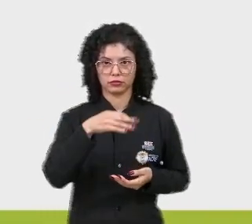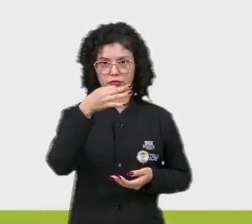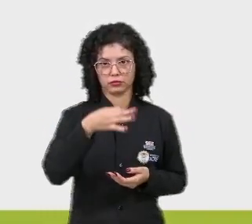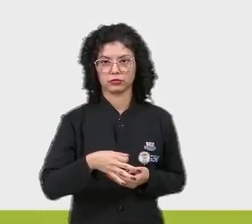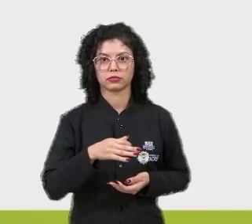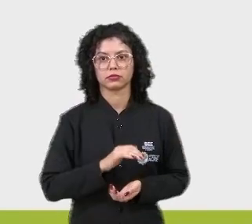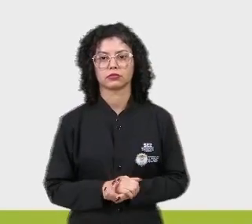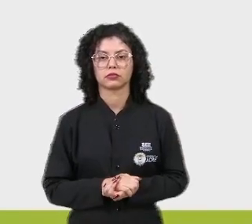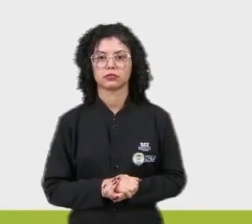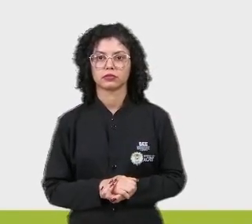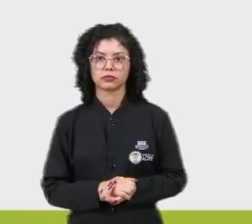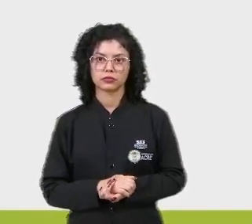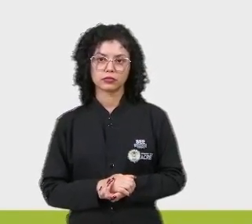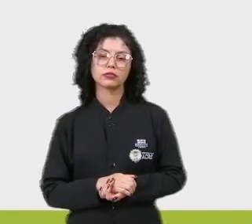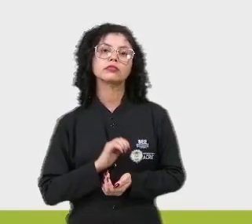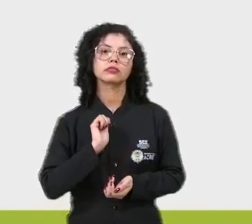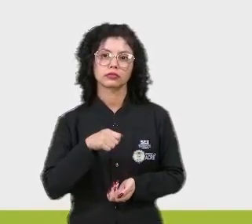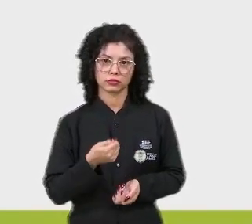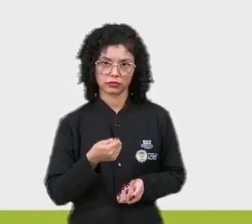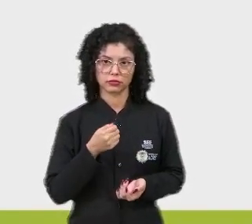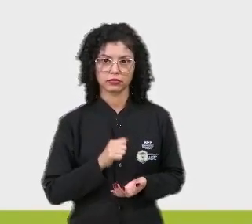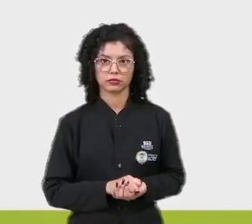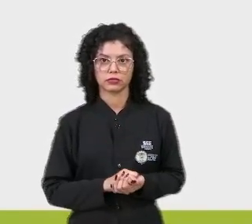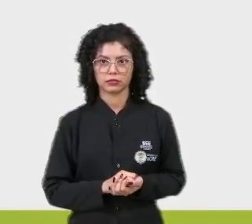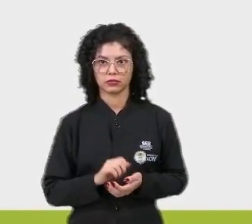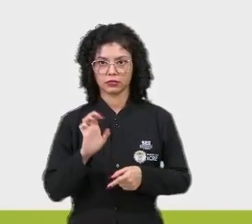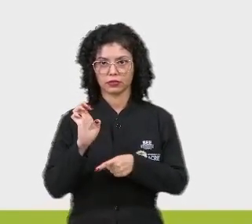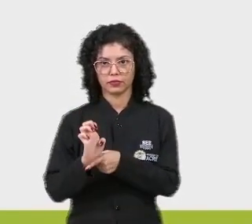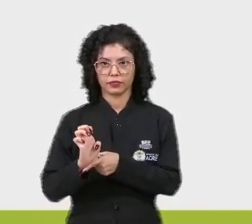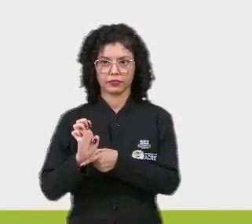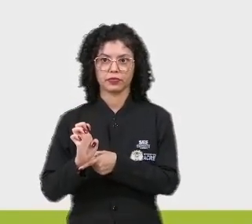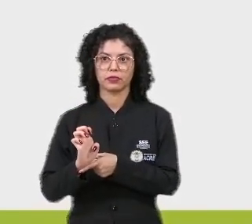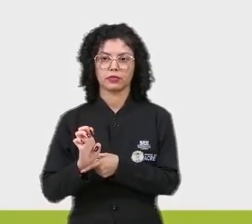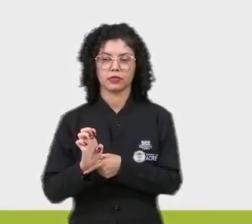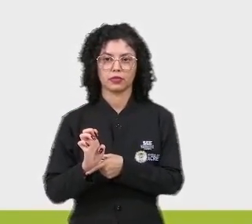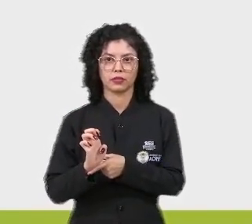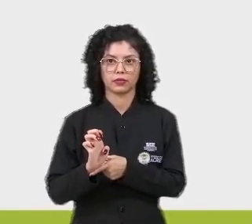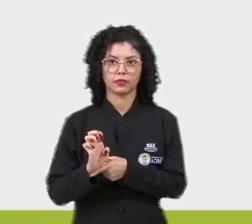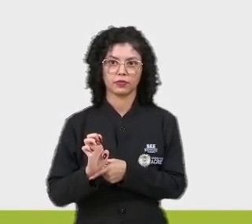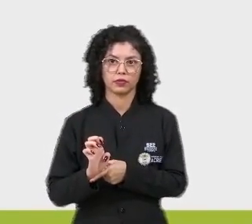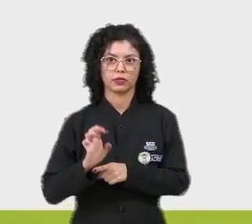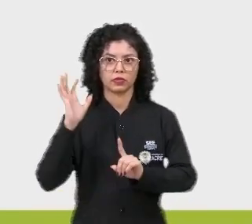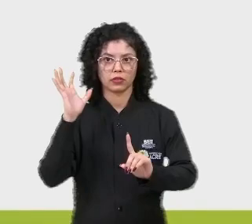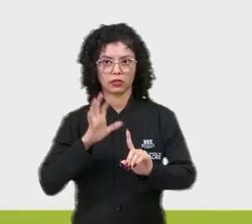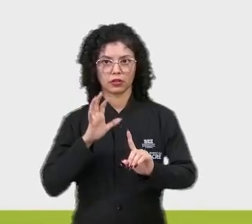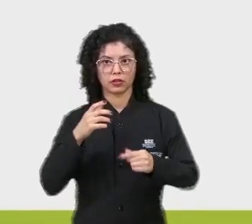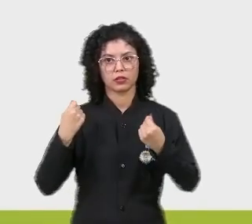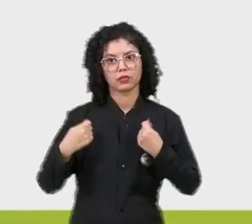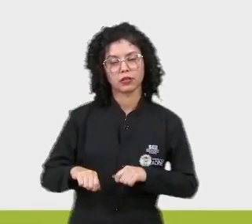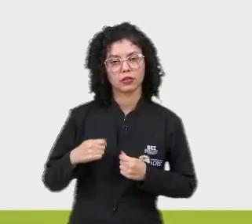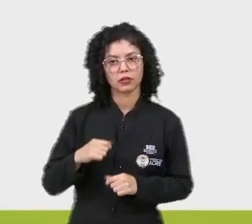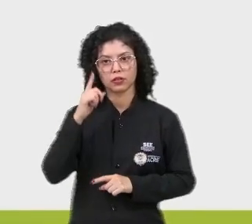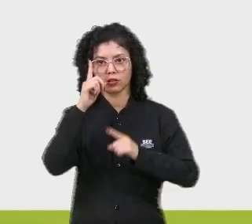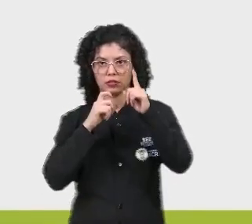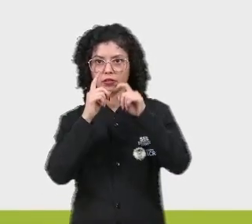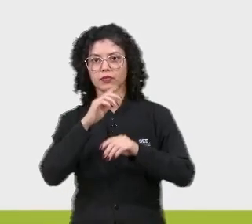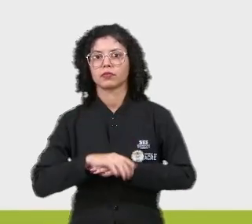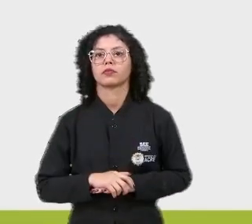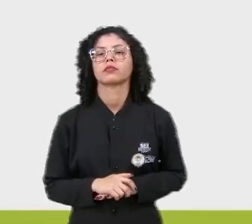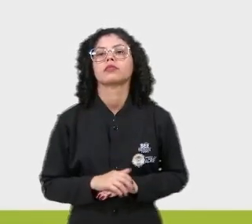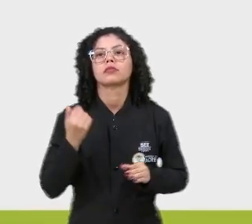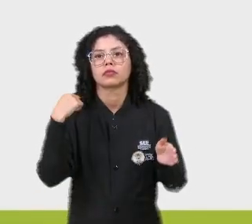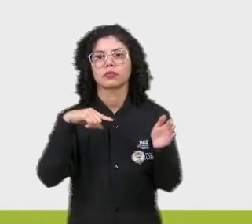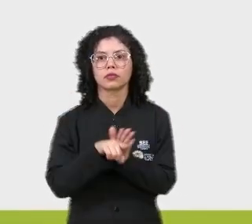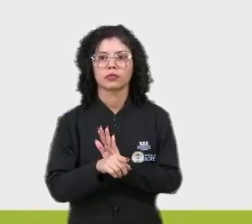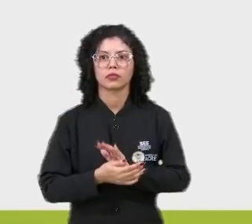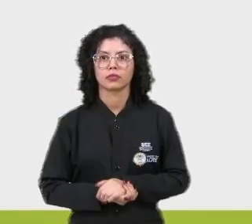correta que o professor já deu spoiler é a partir dos Sentidos dessa expressão Mais